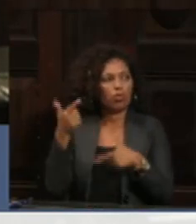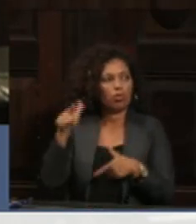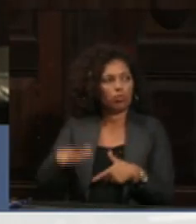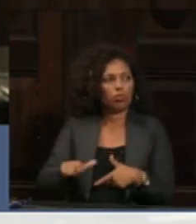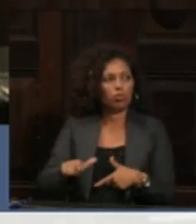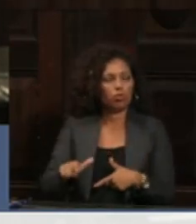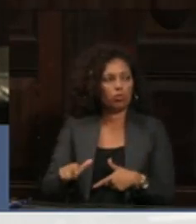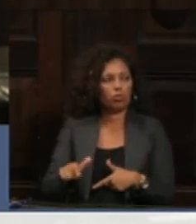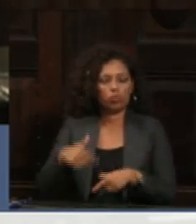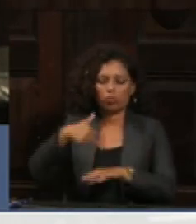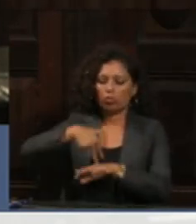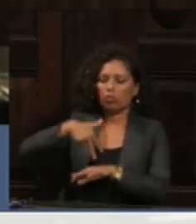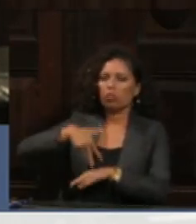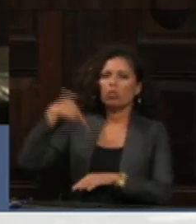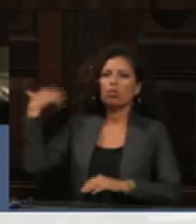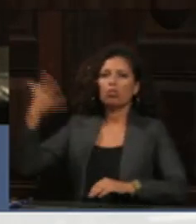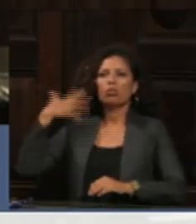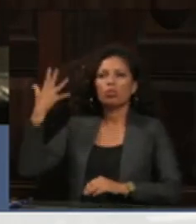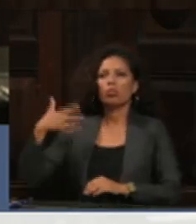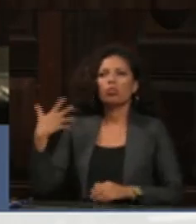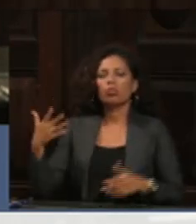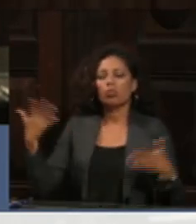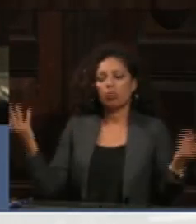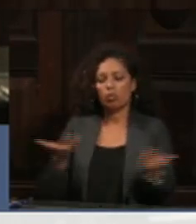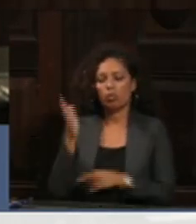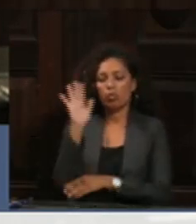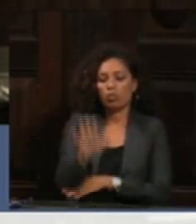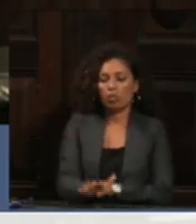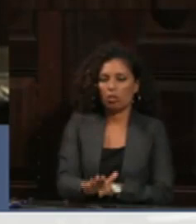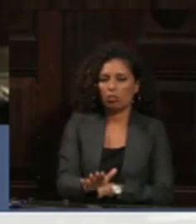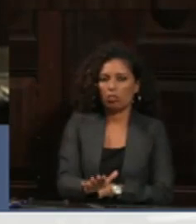vez uso da tribuna nessa tarde